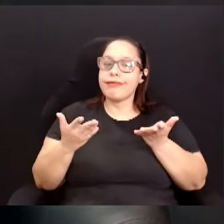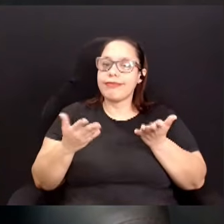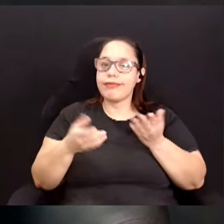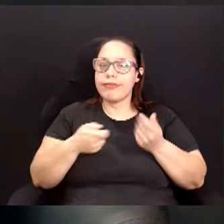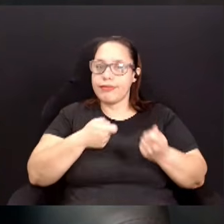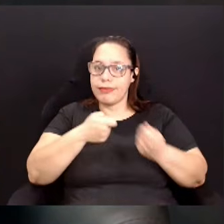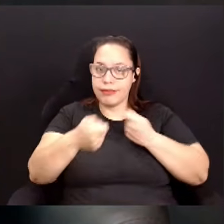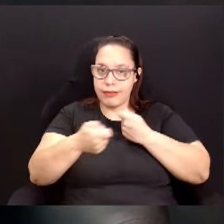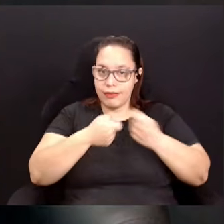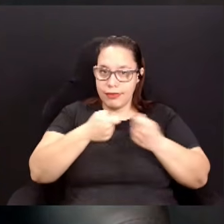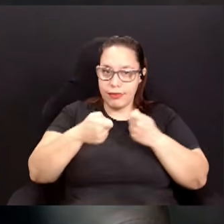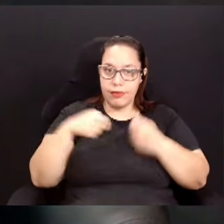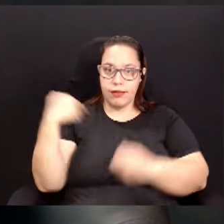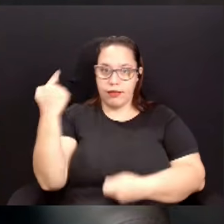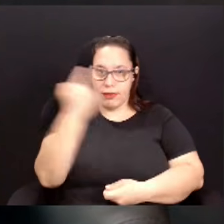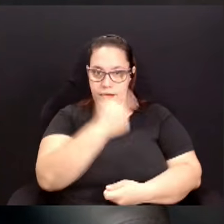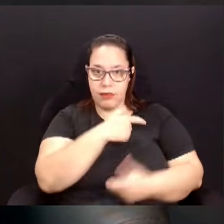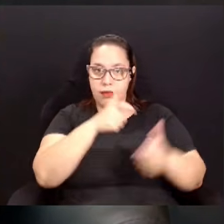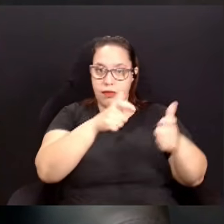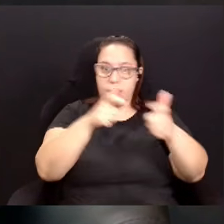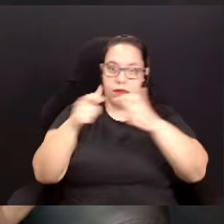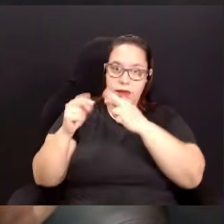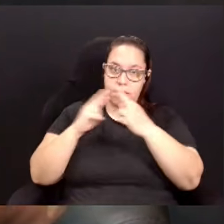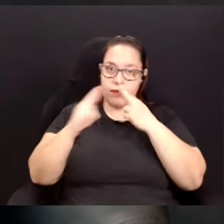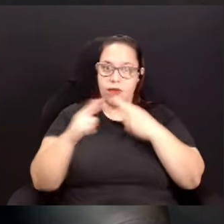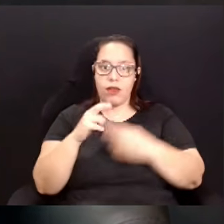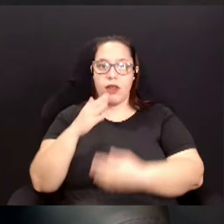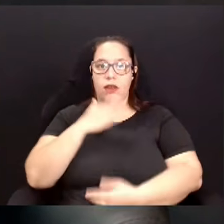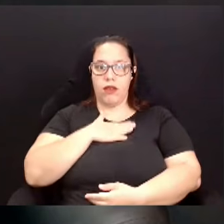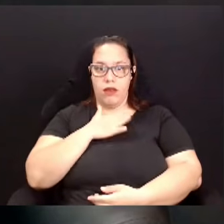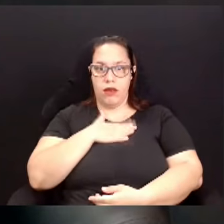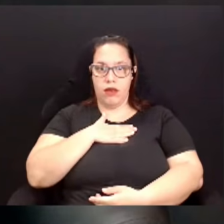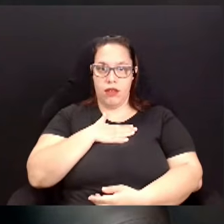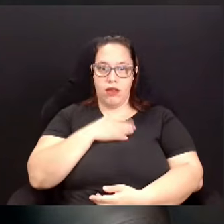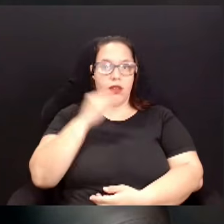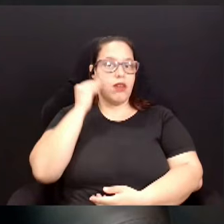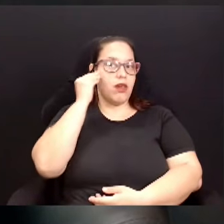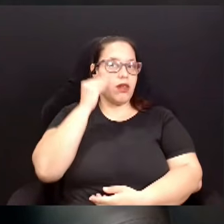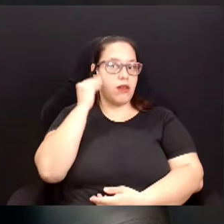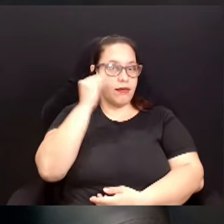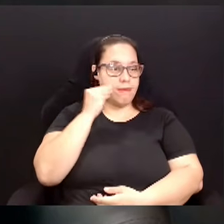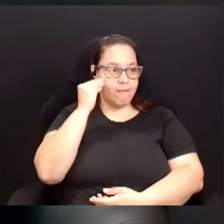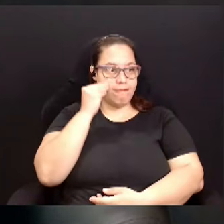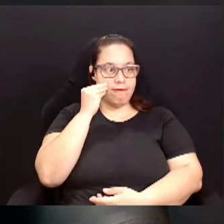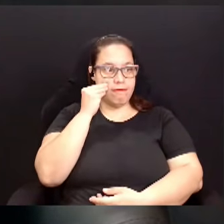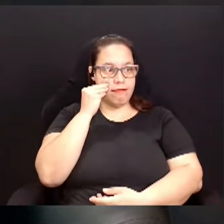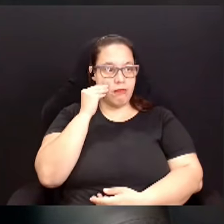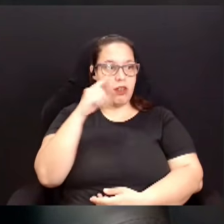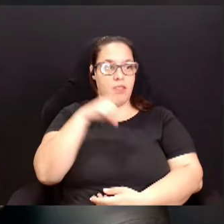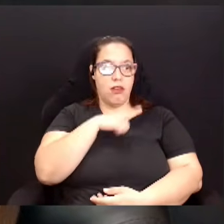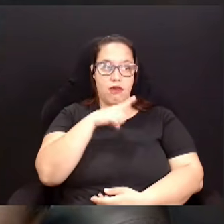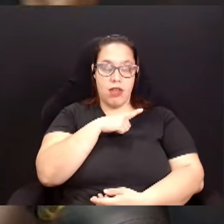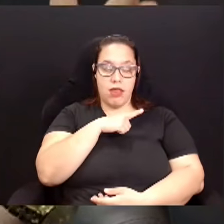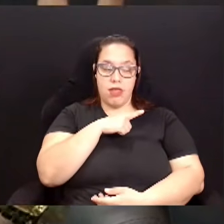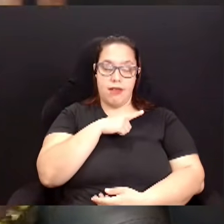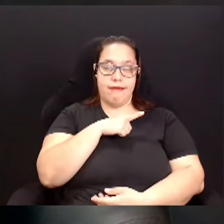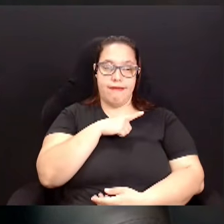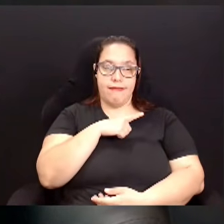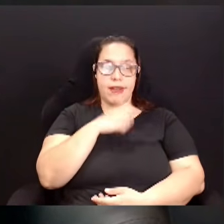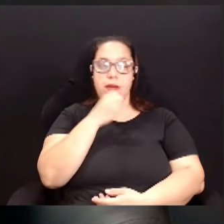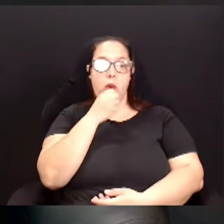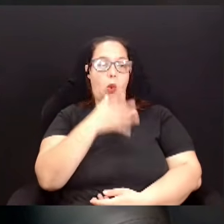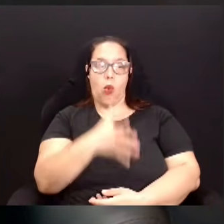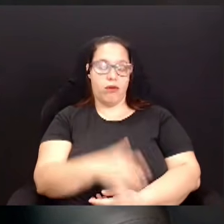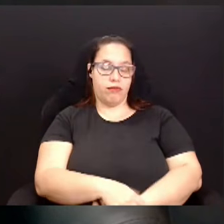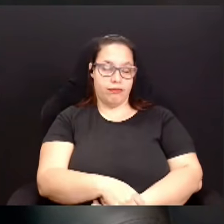nossas outras relações, onde só a minha experiência vai existir ali. Então, é interessante,